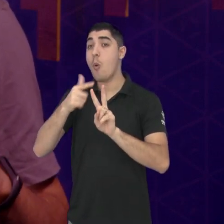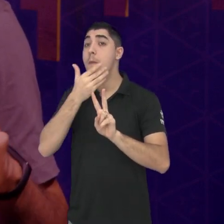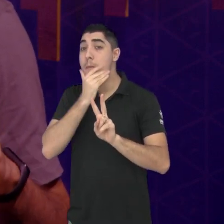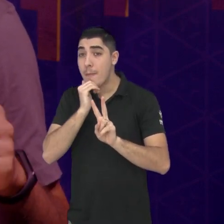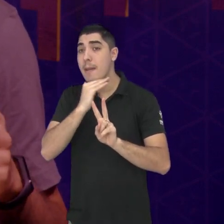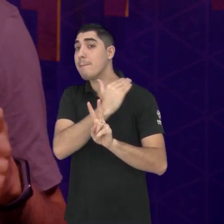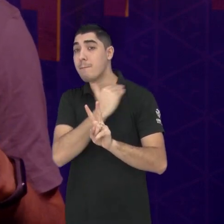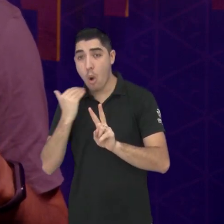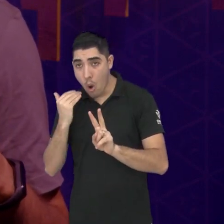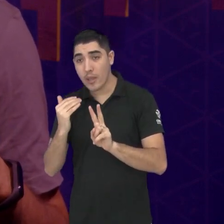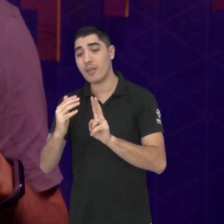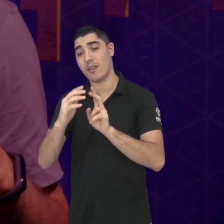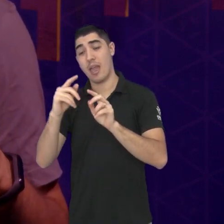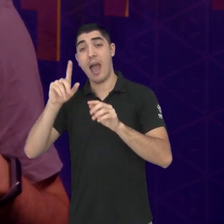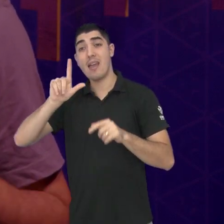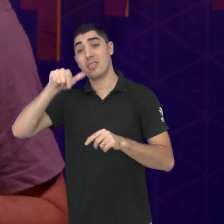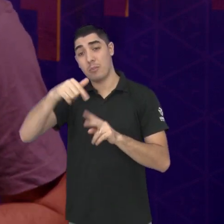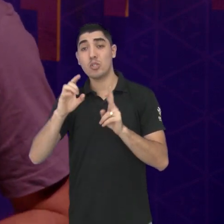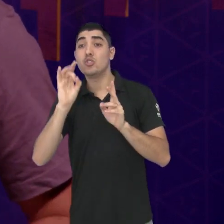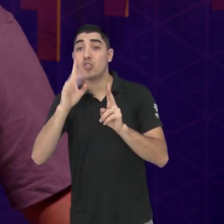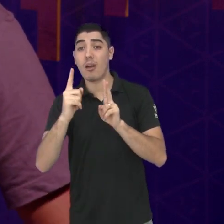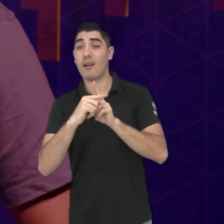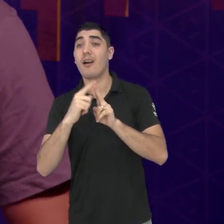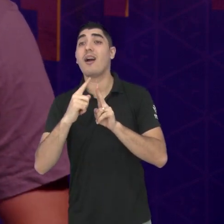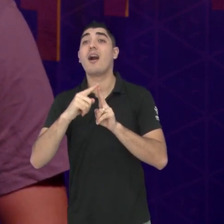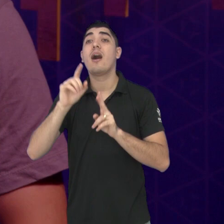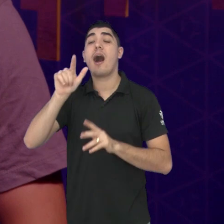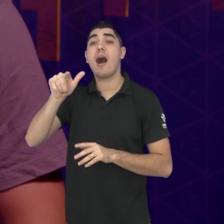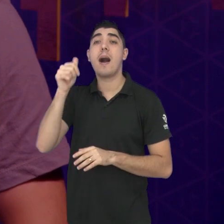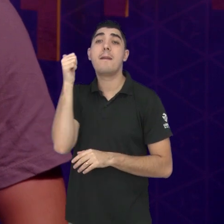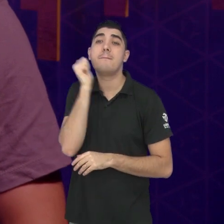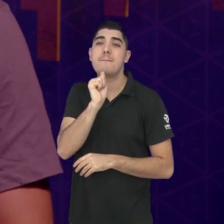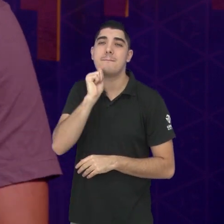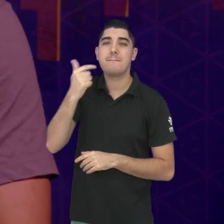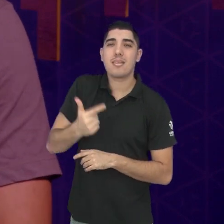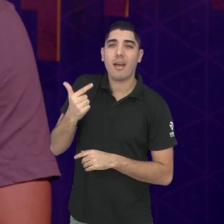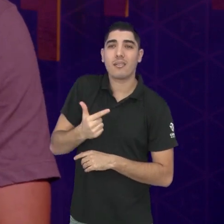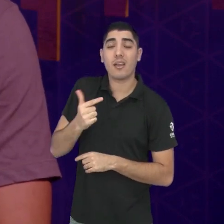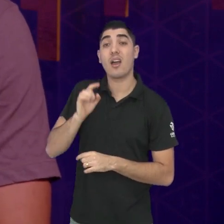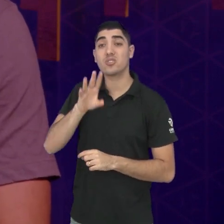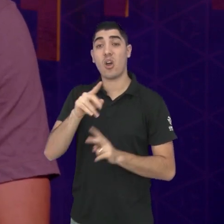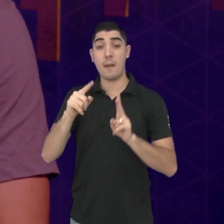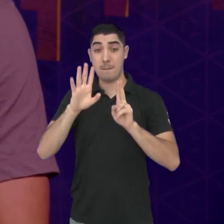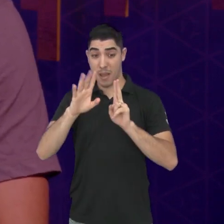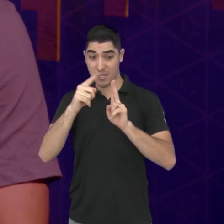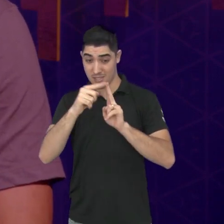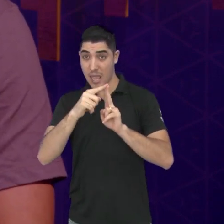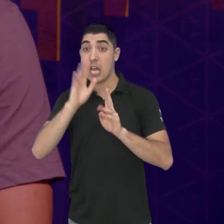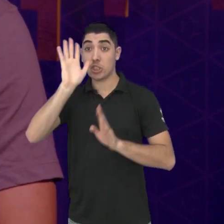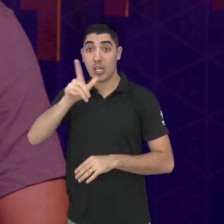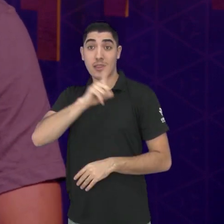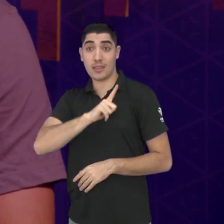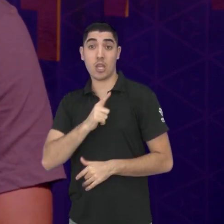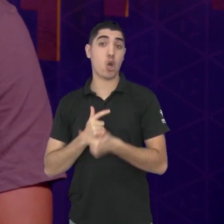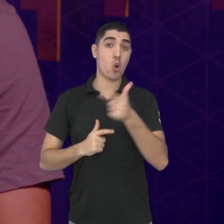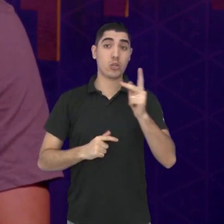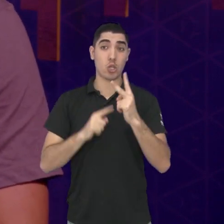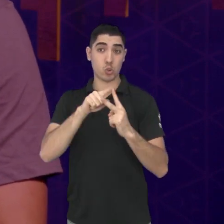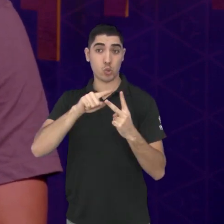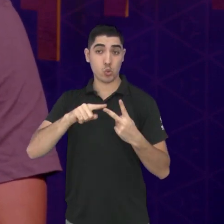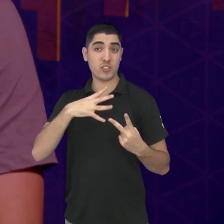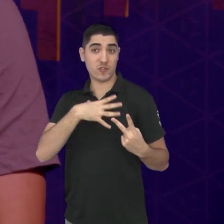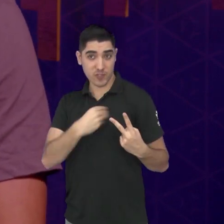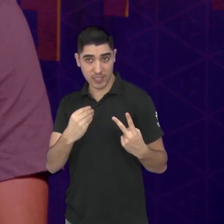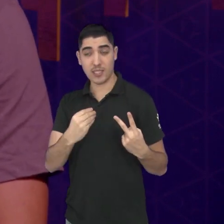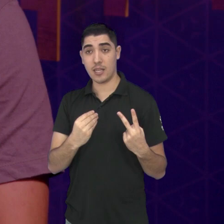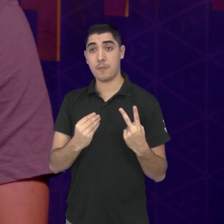sob os cuidados da madrasta, que já tinha outras filhas, só que trata ela, né, como uma empregada doméstica, e ela não